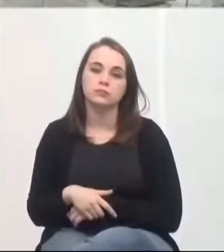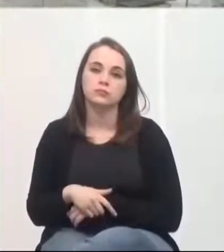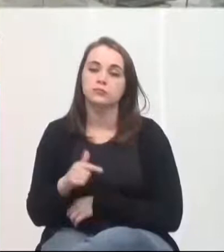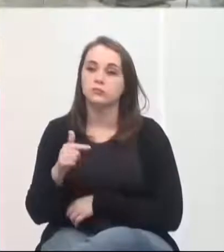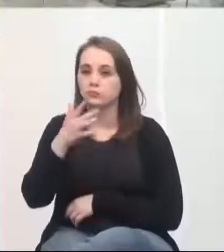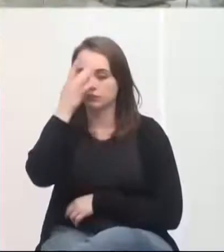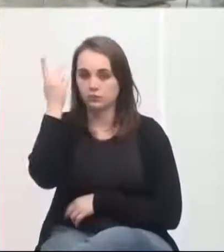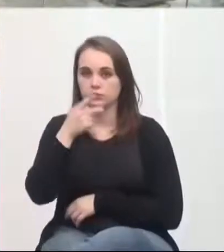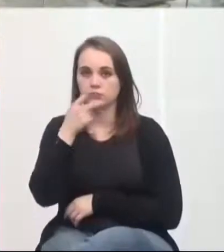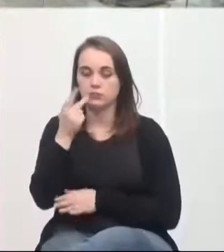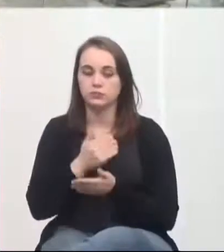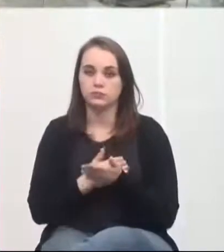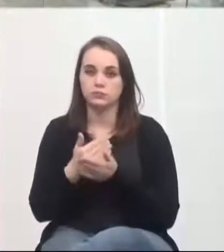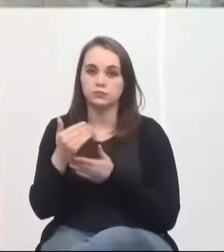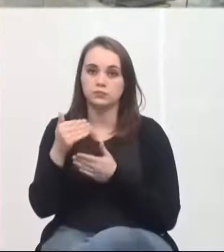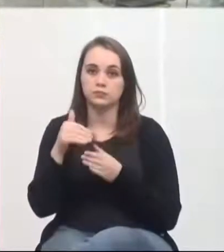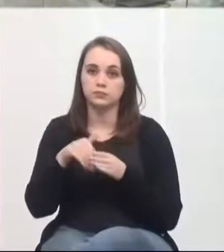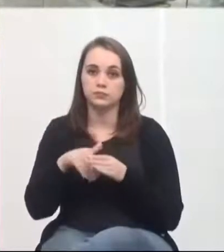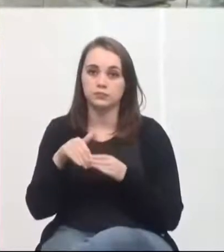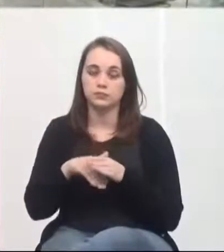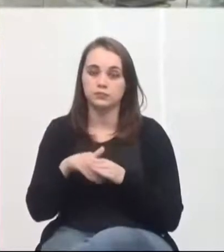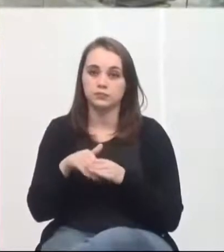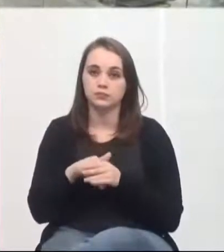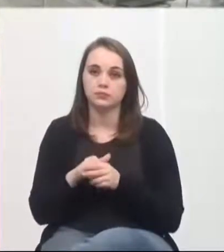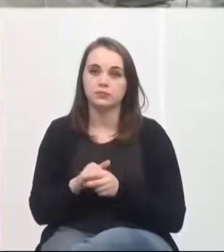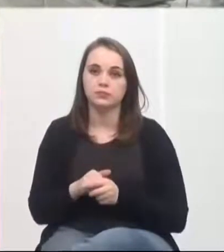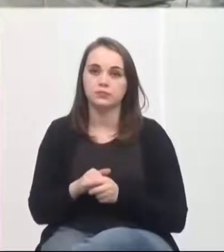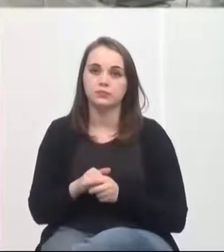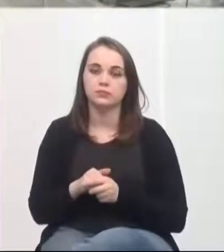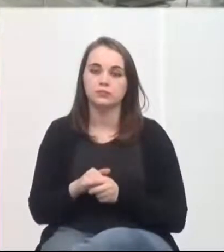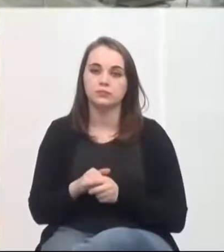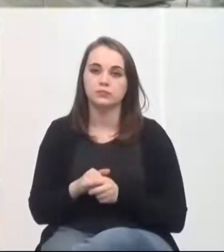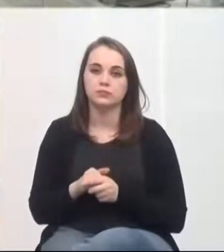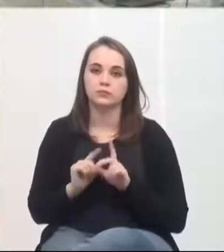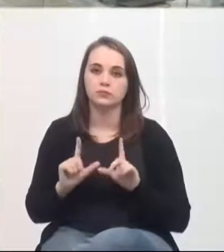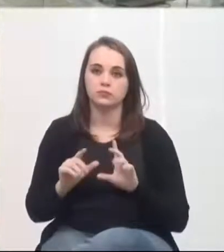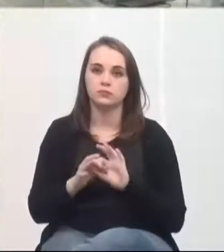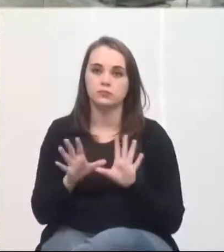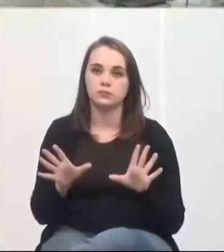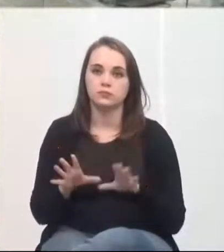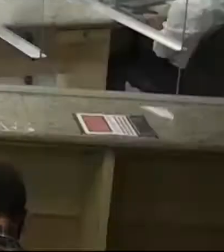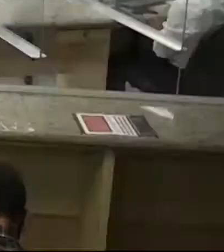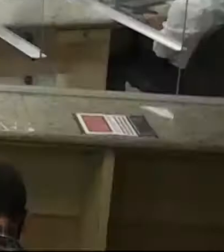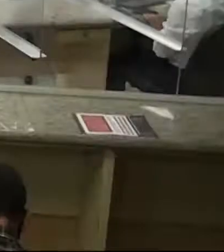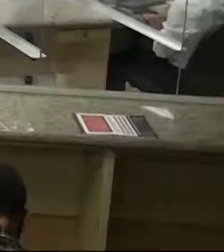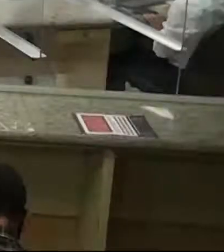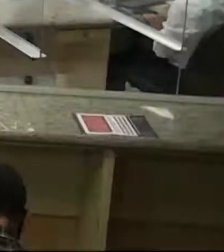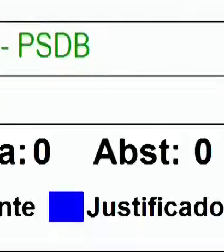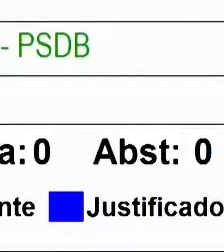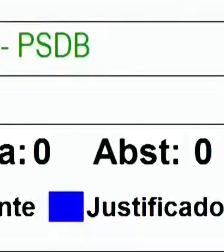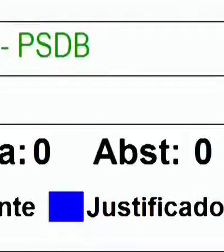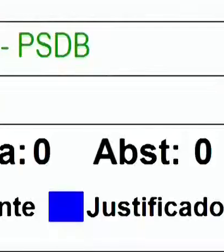Não havendo quem queira discutir, está em votação. Votação liberada.